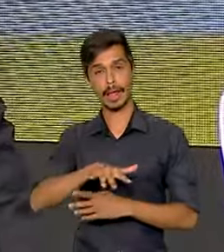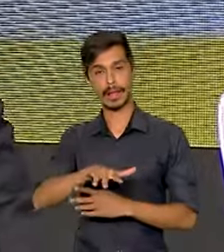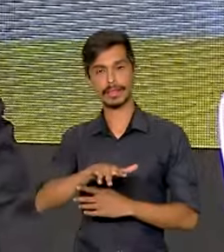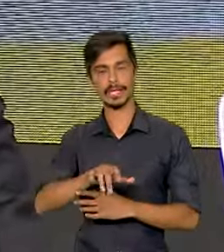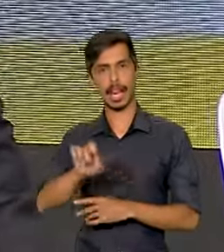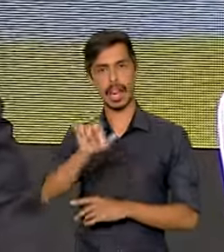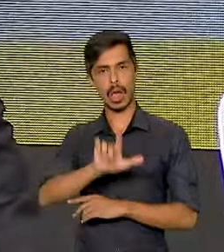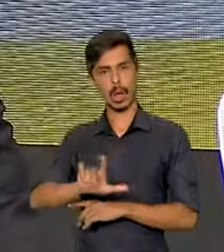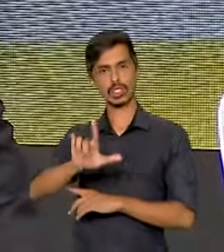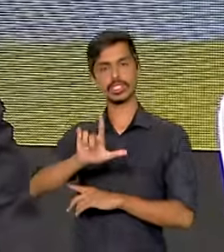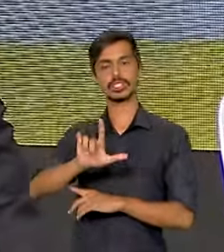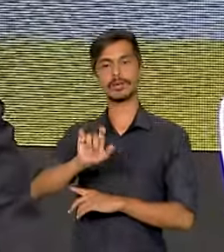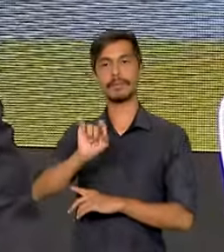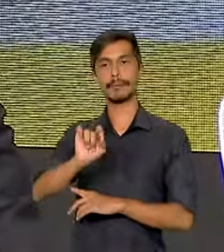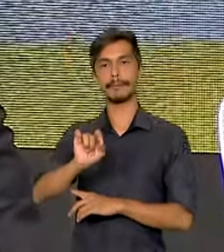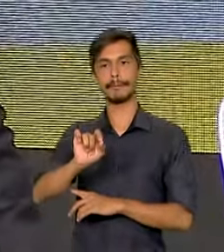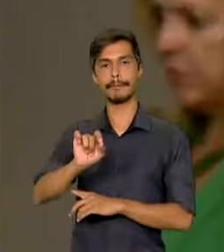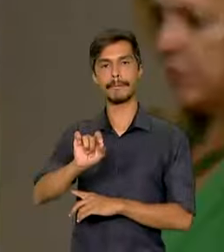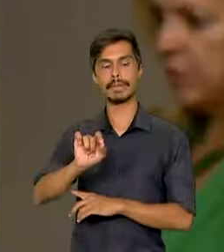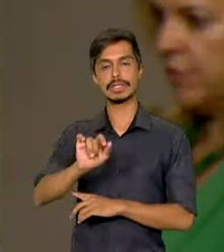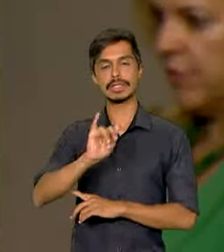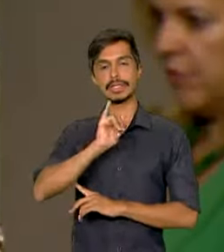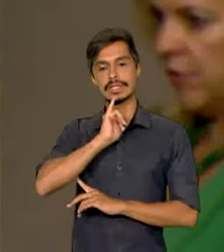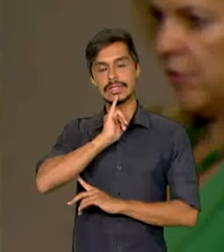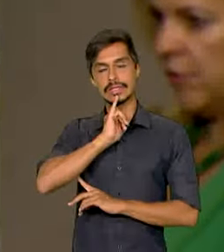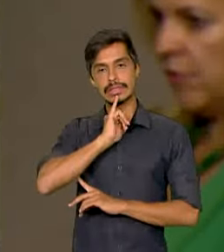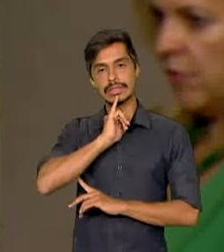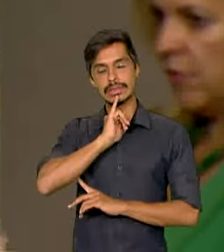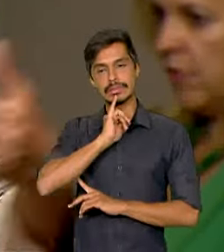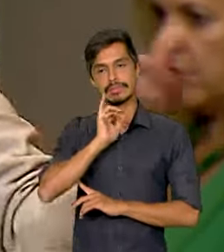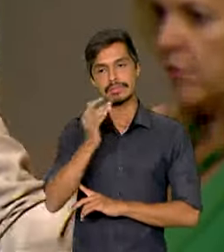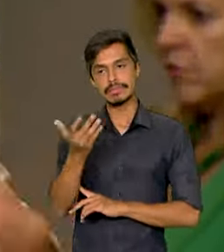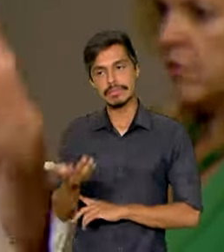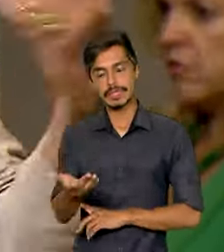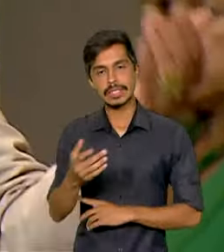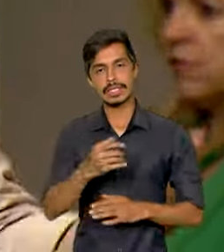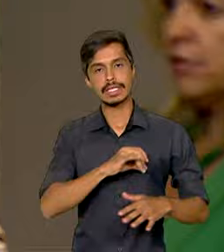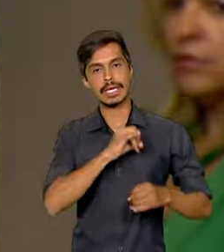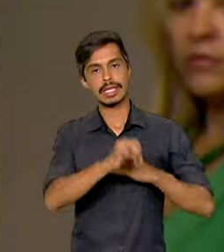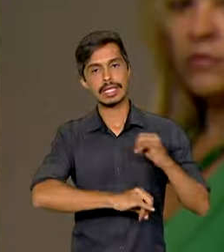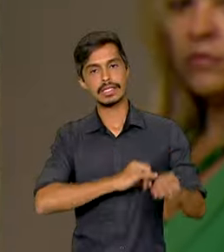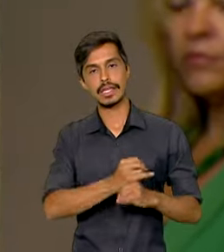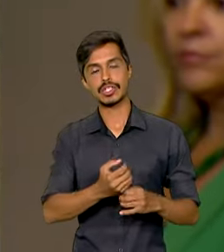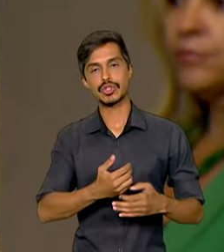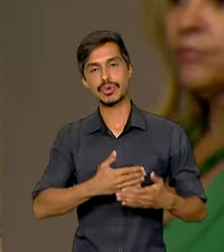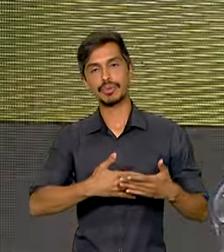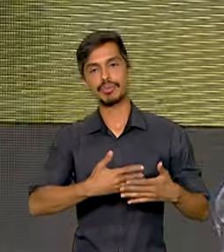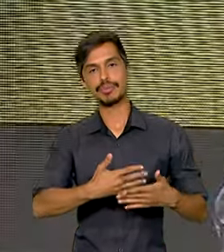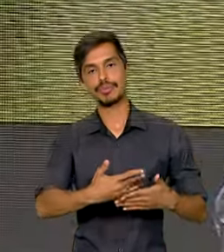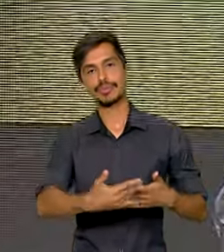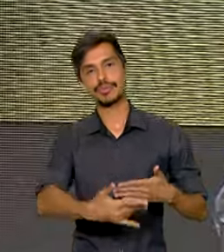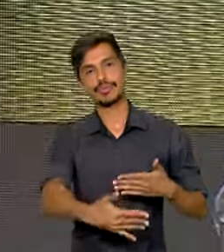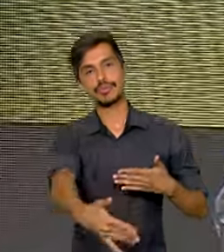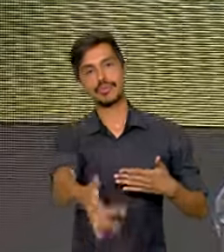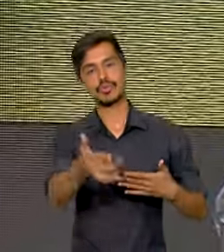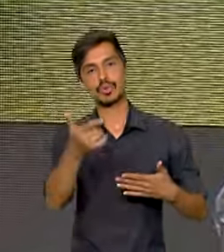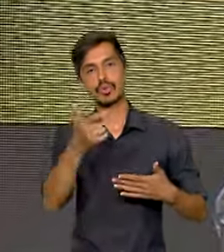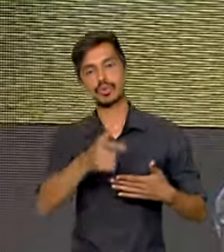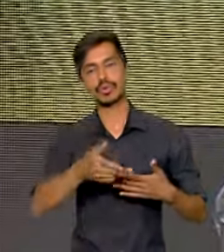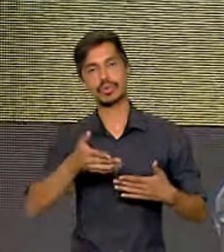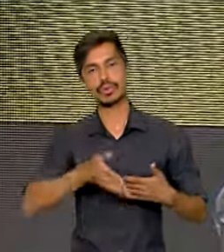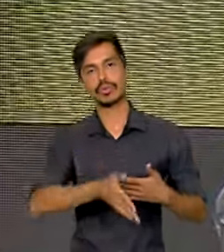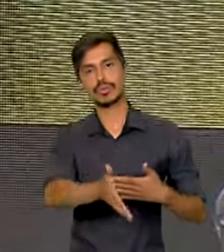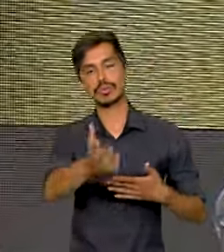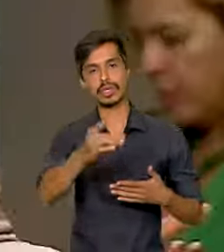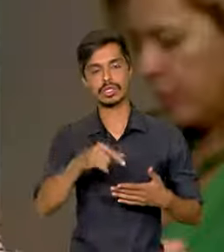essa lógica, né, infelizmente, que a internet passou a ter, que para nós, sem dúvida